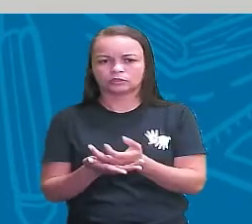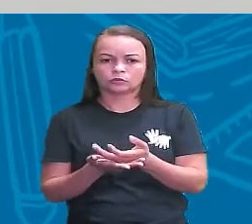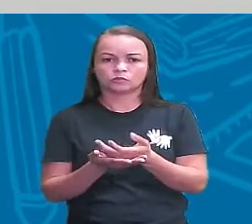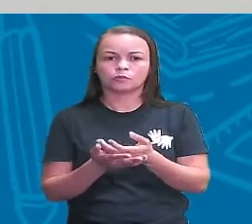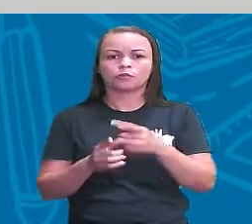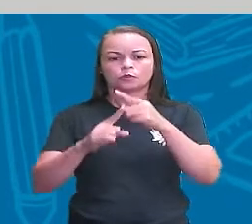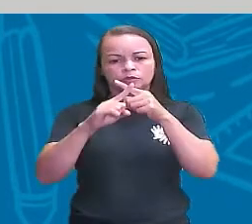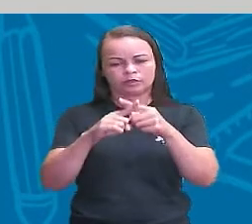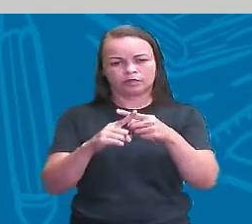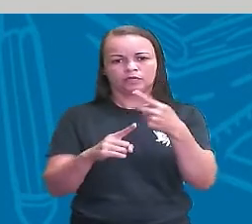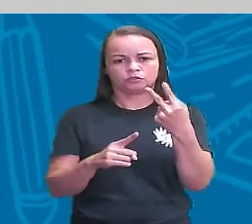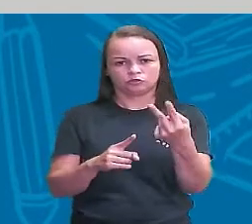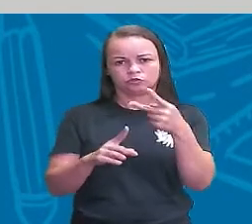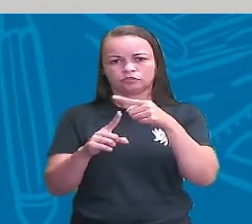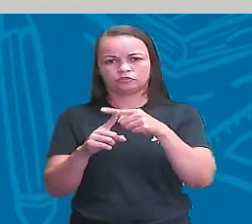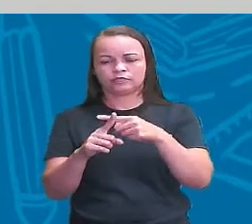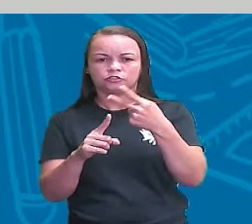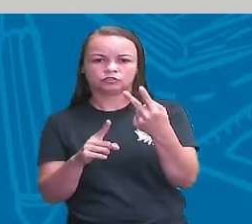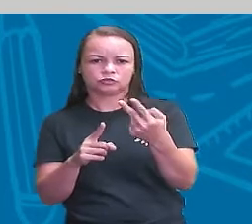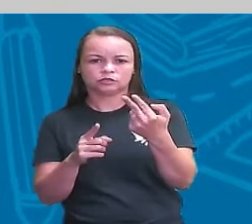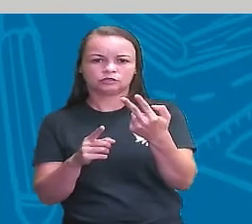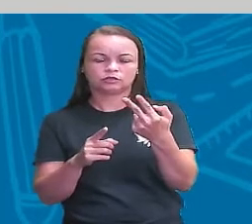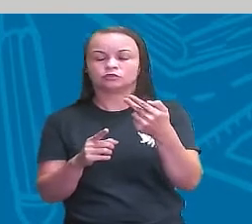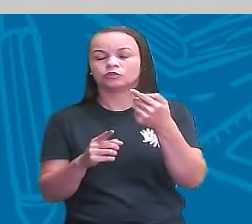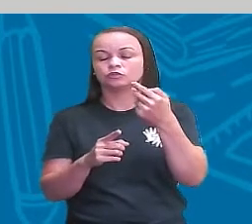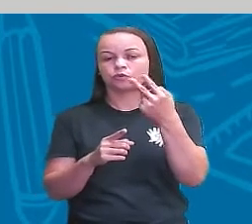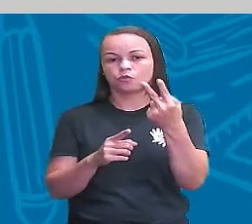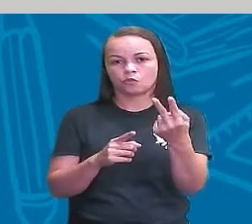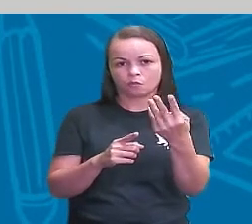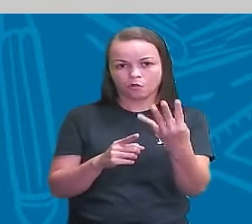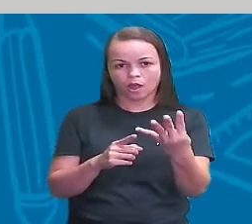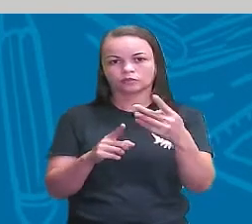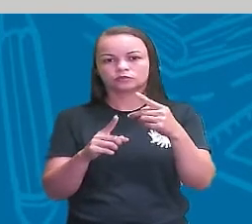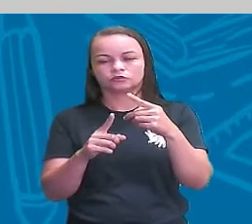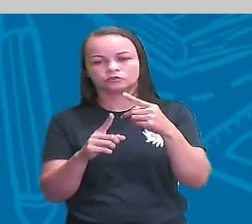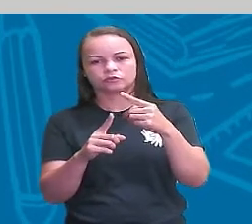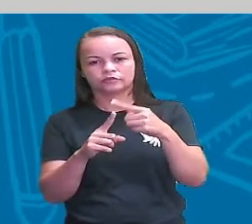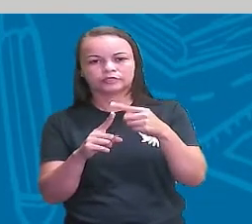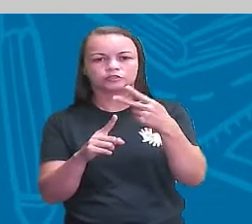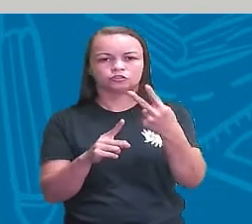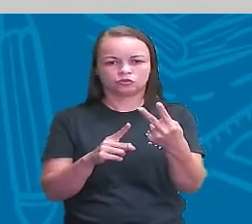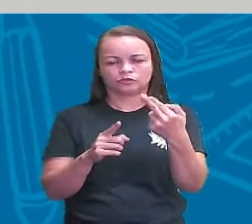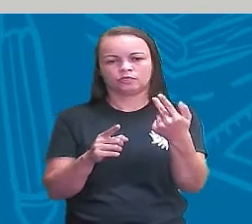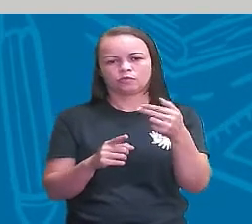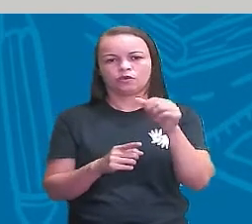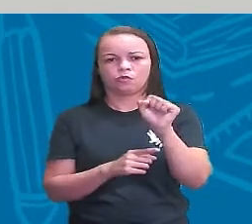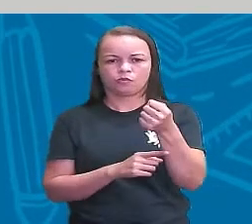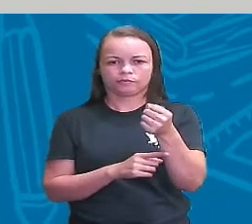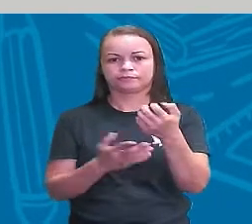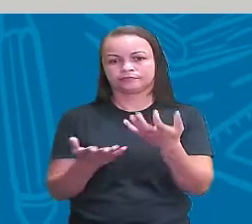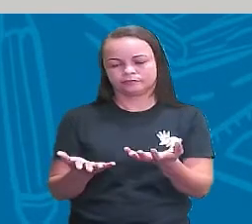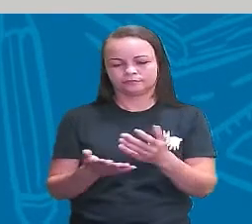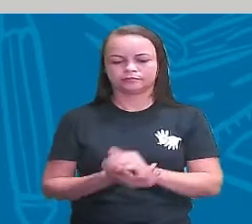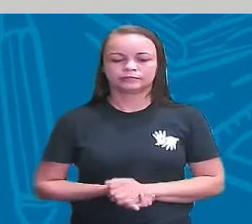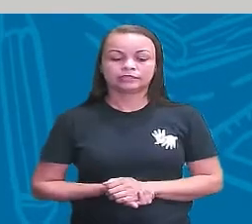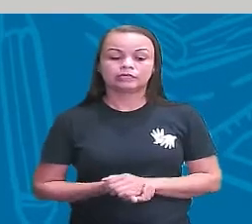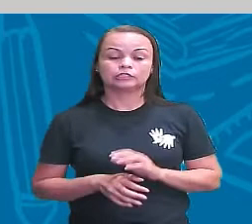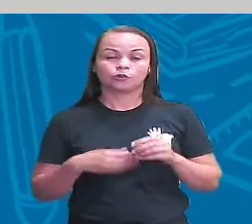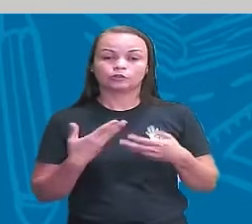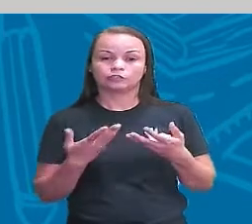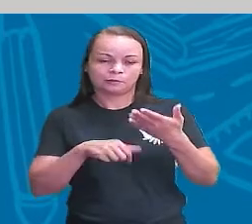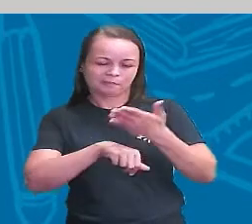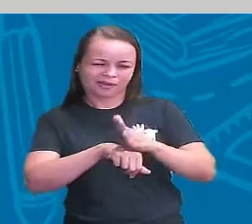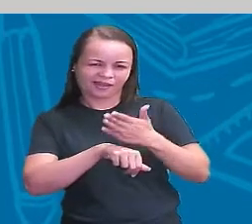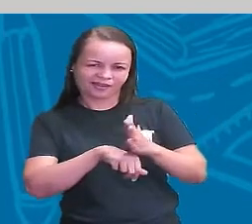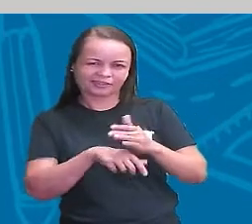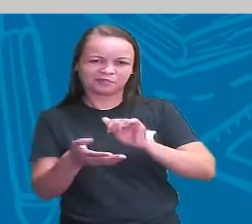quanto? A 8 também, tá? Então, ou seja, facilita os cálculos, né? Quando a gente já pega a prática para fazer os